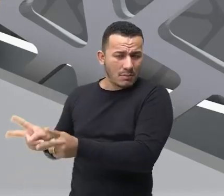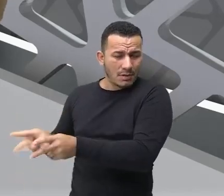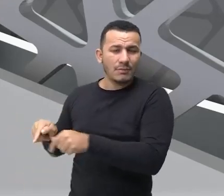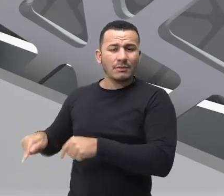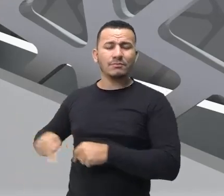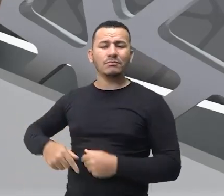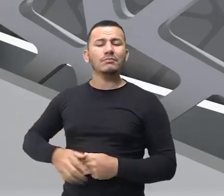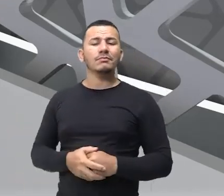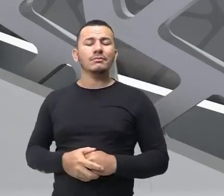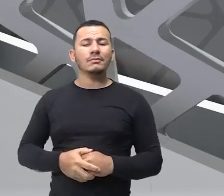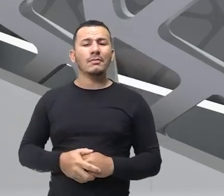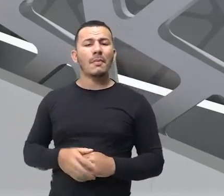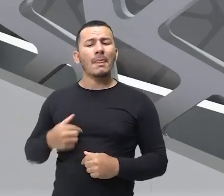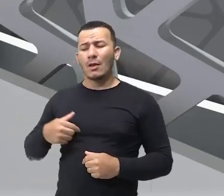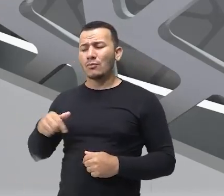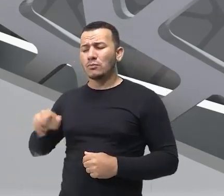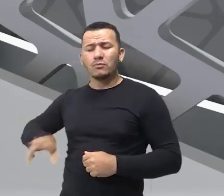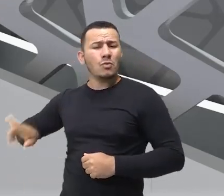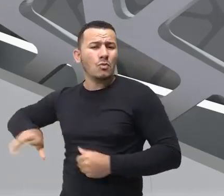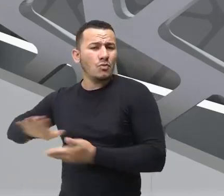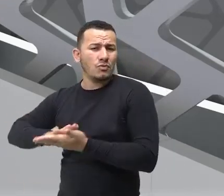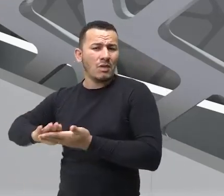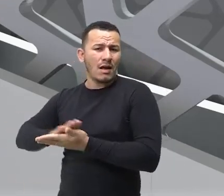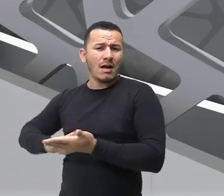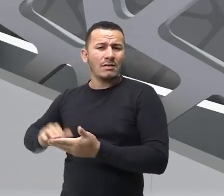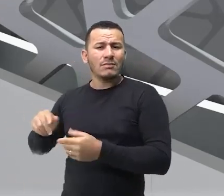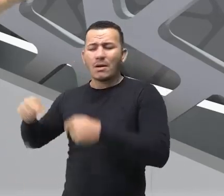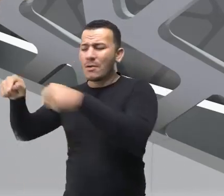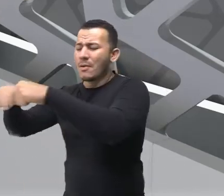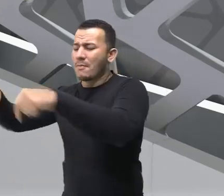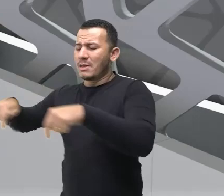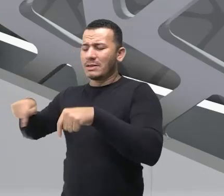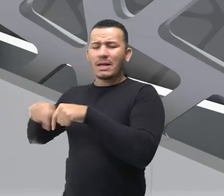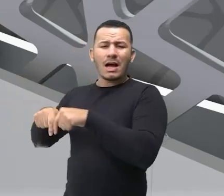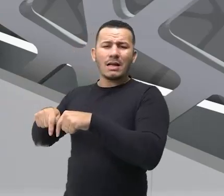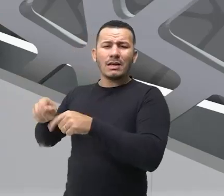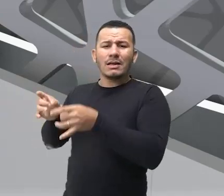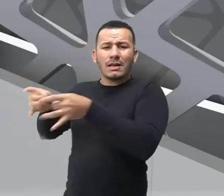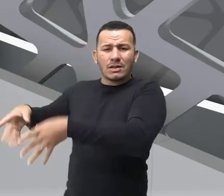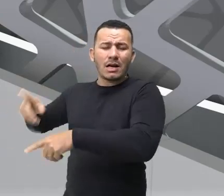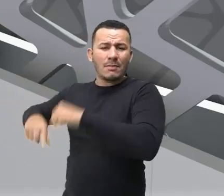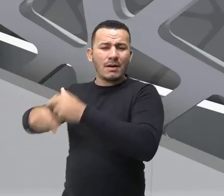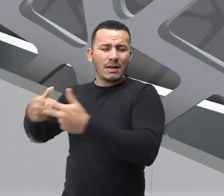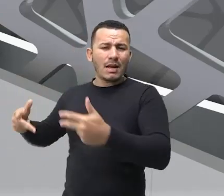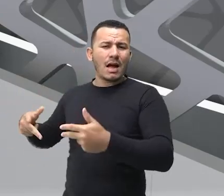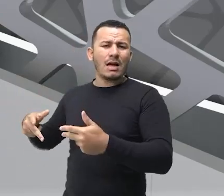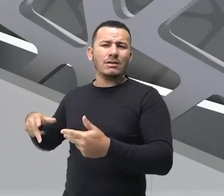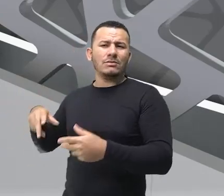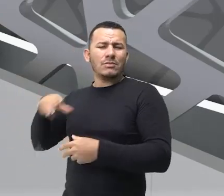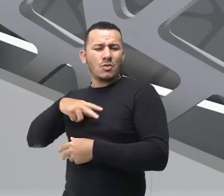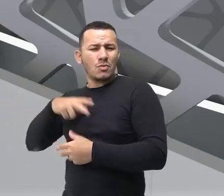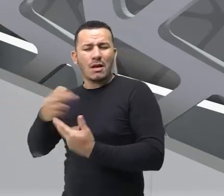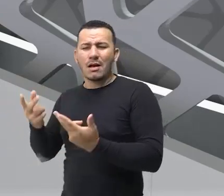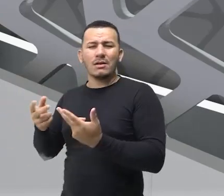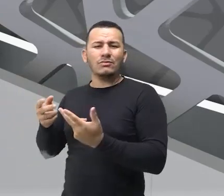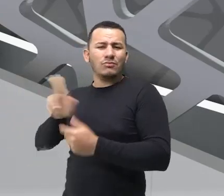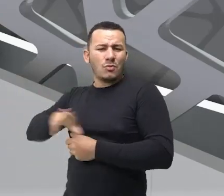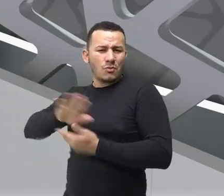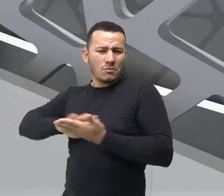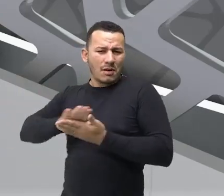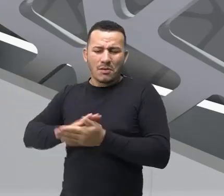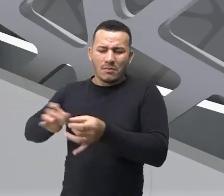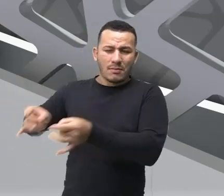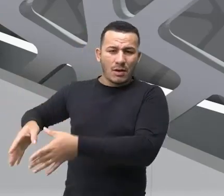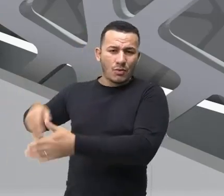gente usa como funcional dentro de casa. O porão seria aquele lugar para guardar coisas que já não são tão usuais. Então, reforça mais ainda